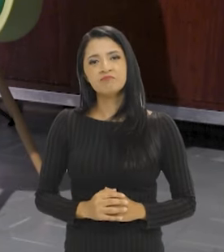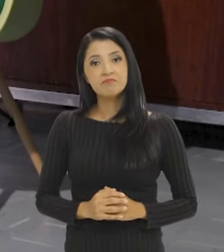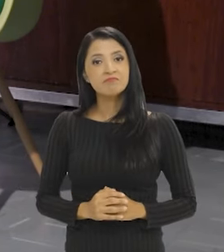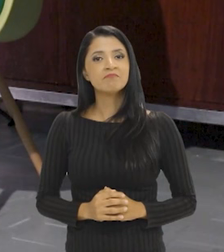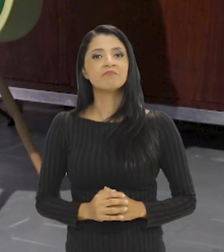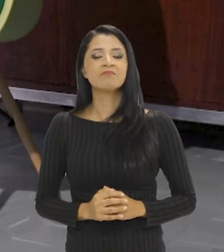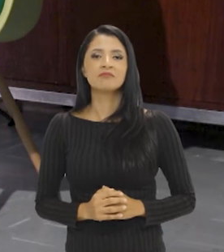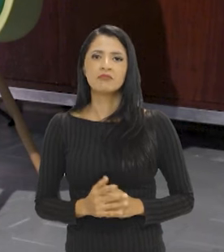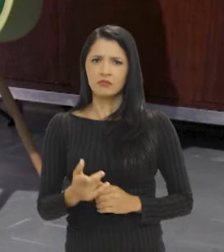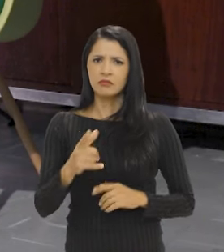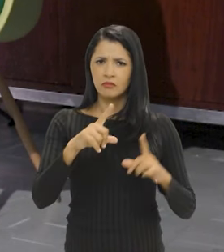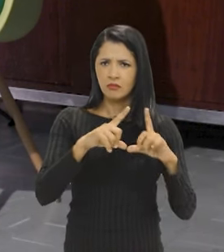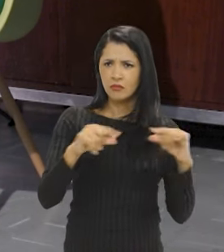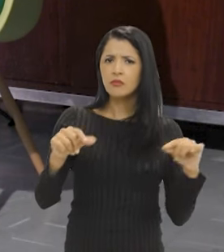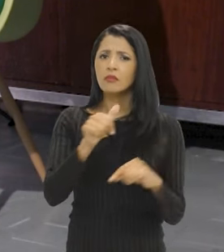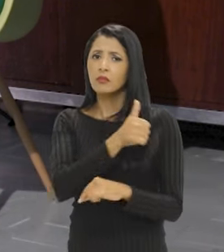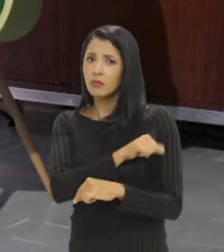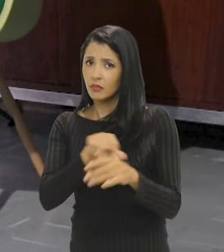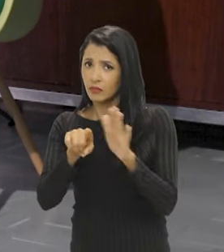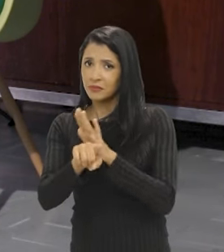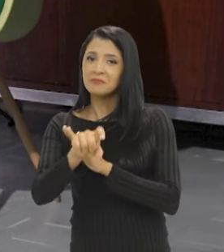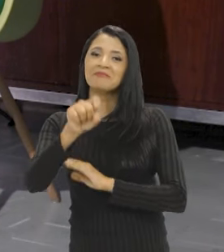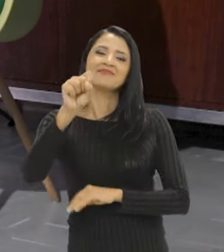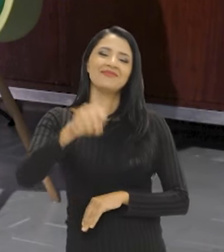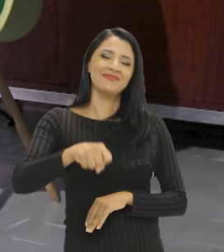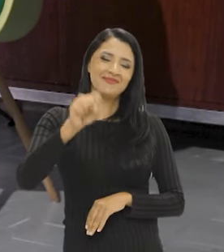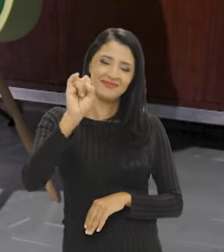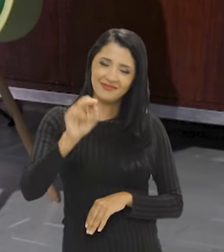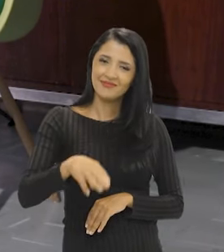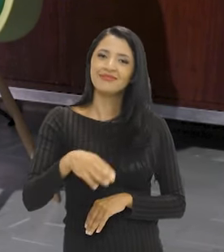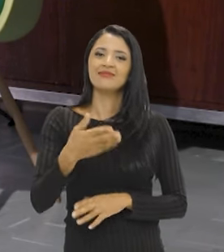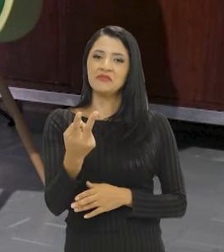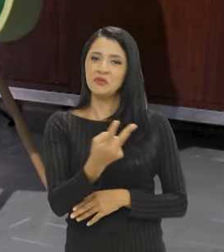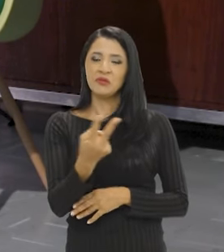horas da noite. Tanto em Brasília quanto no Rio.